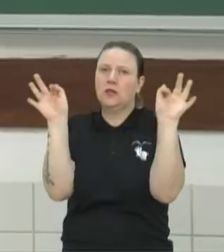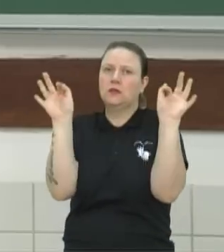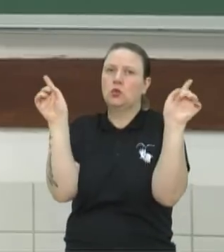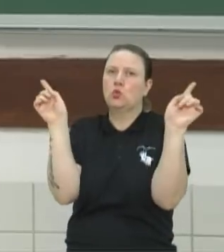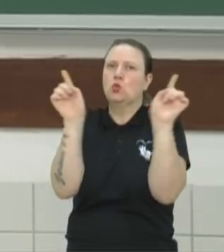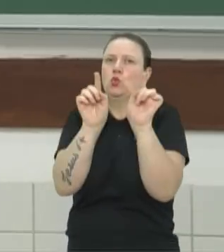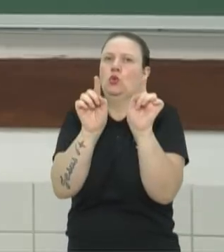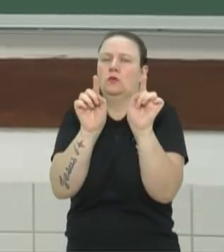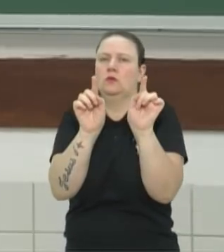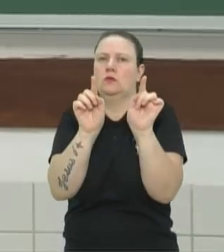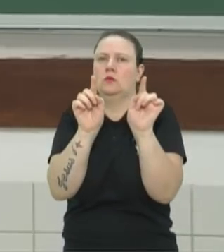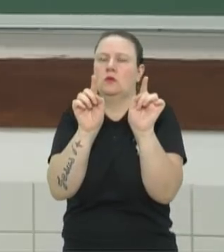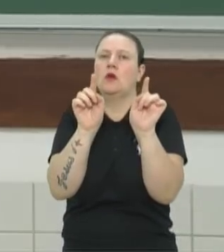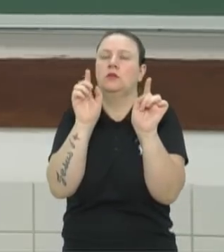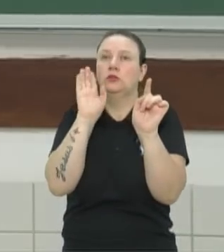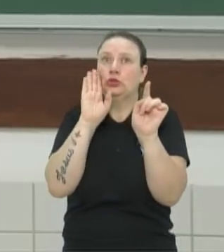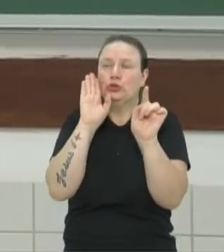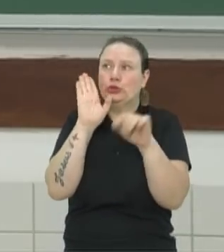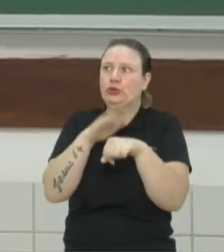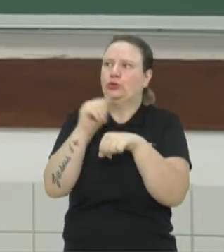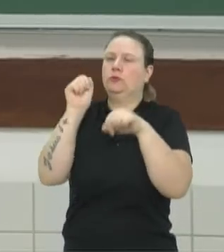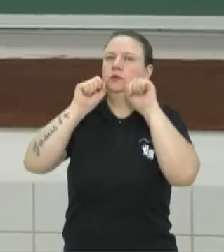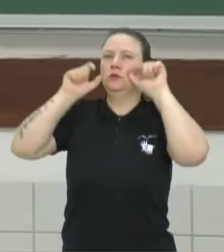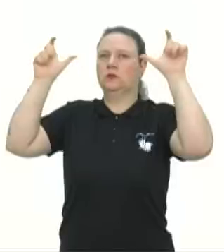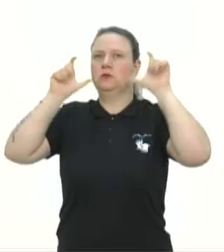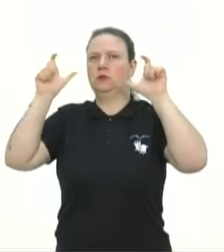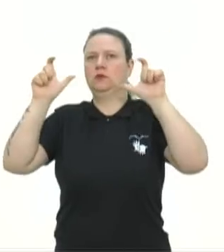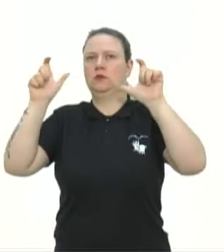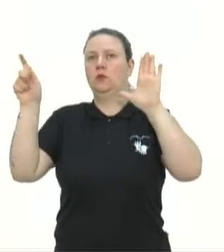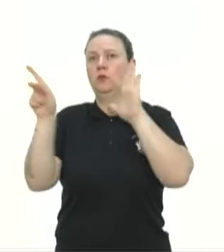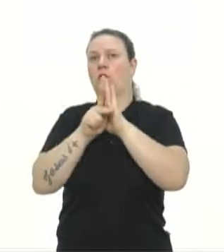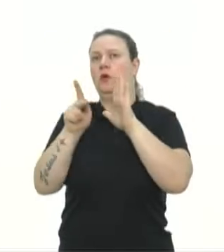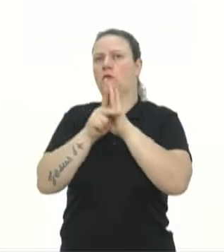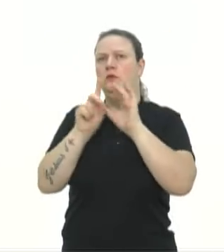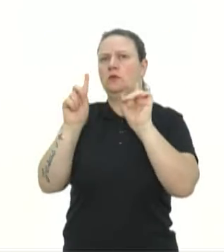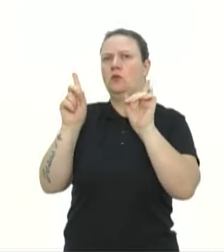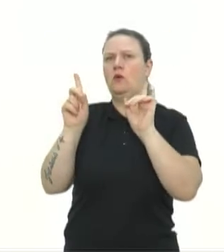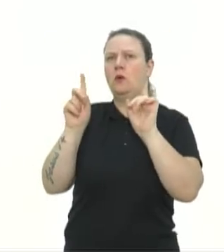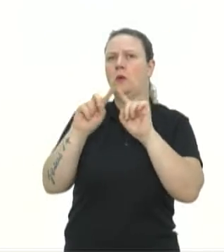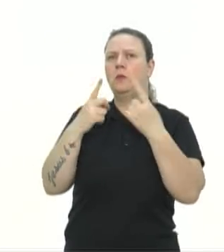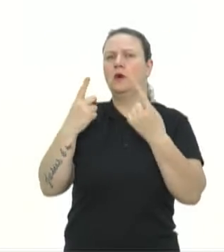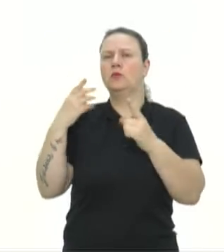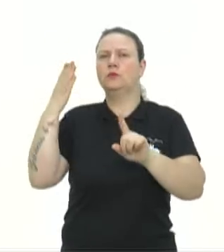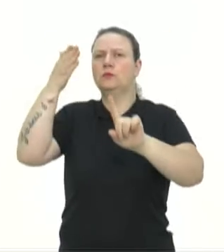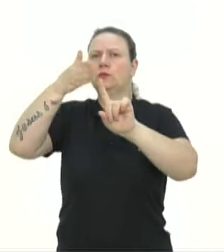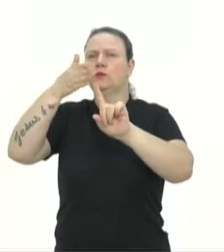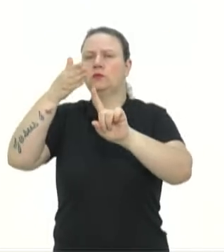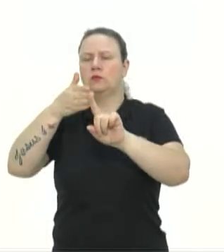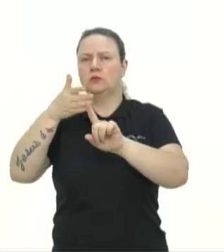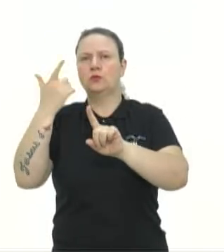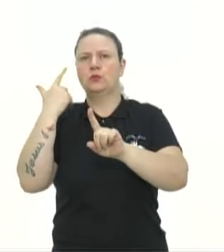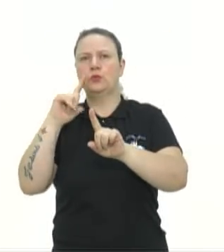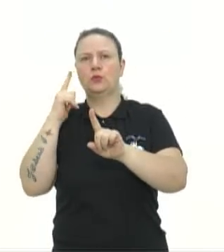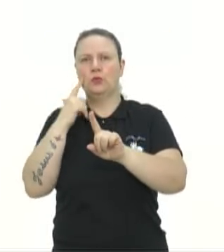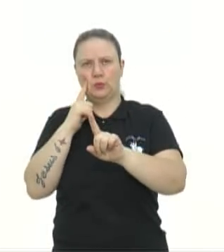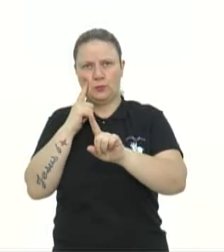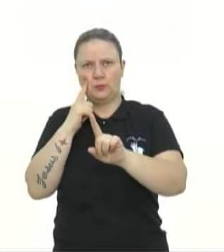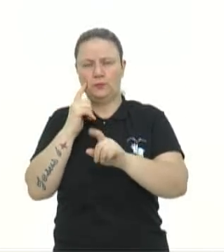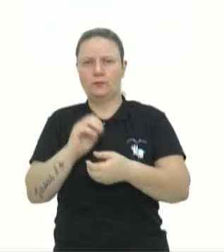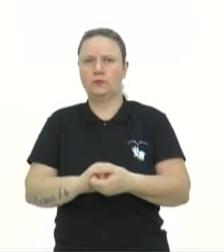curtinho, o slogan chama a atenção não sobre si mesmo, mas sobre o que diz ou dá a entender, conseguindo o seu